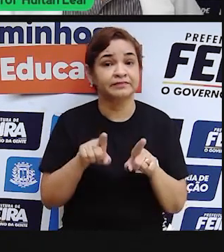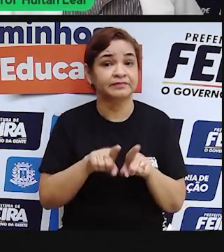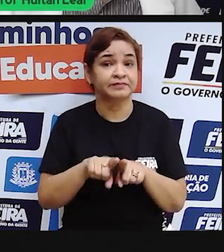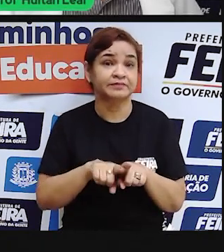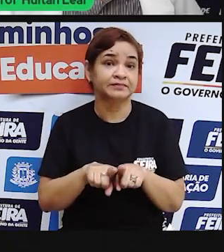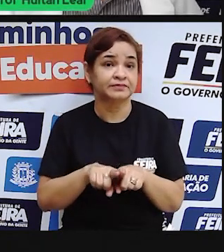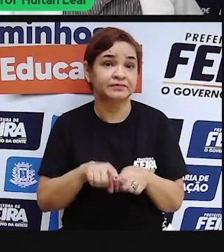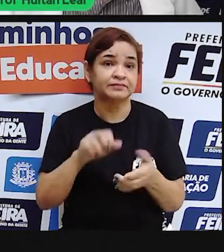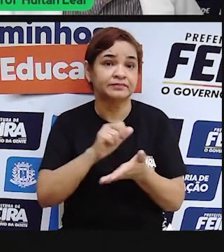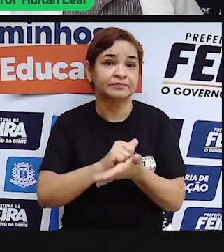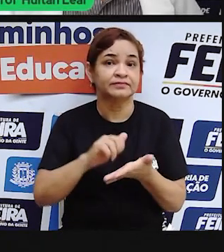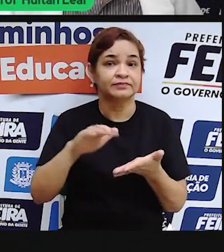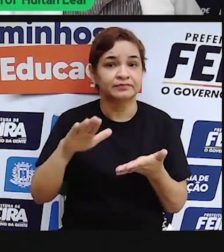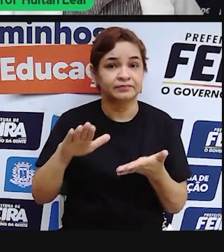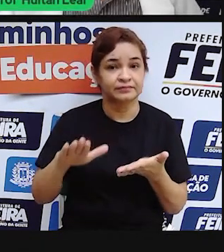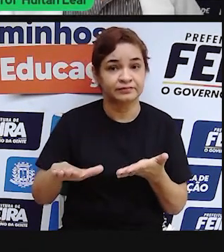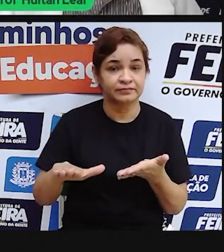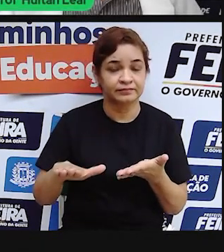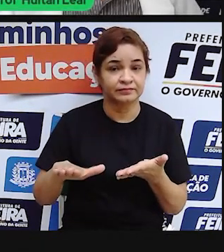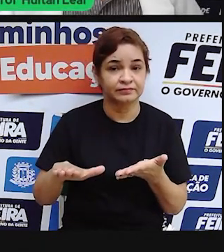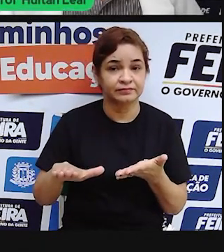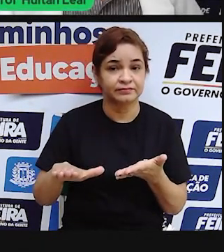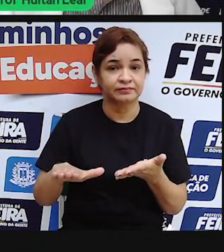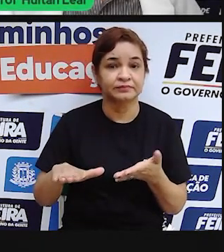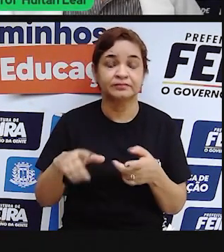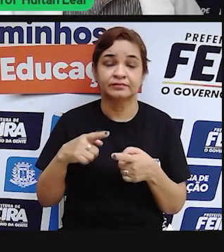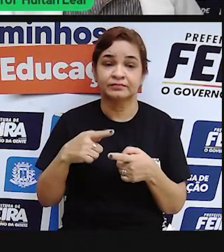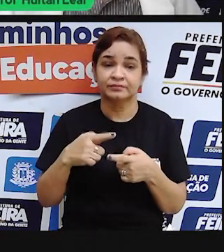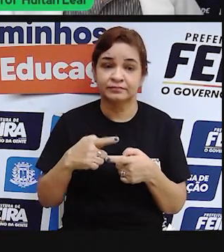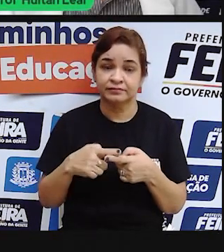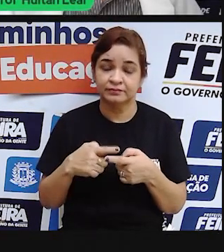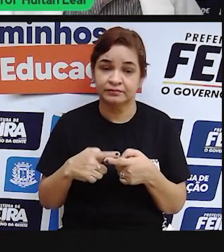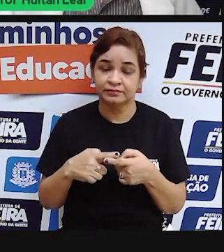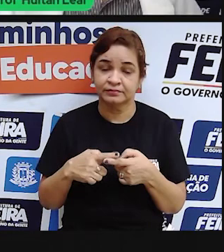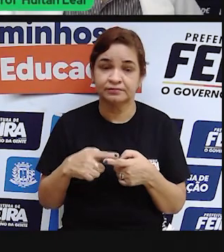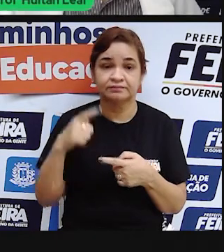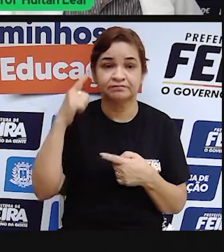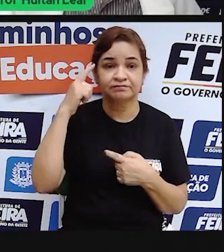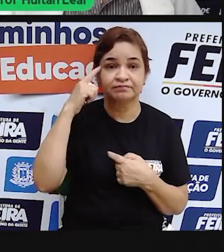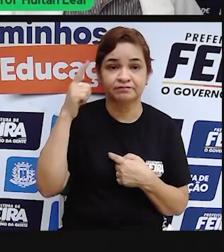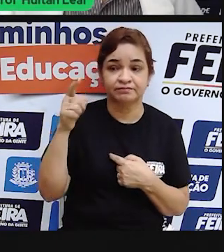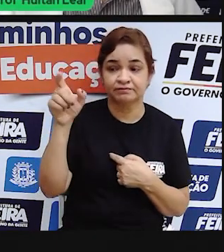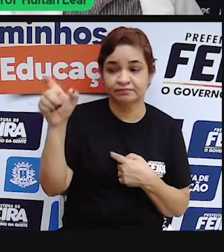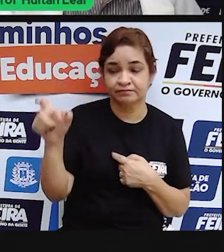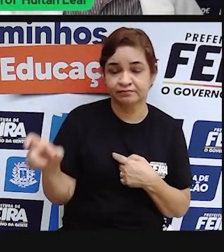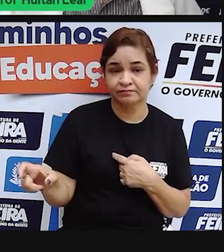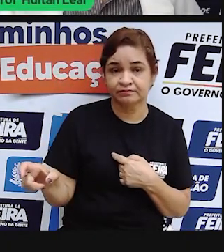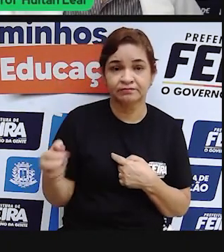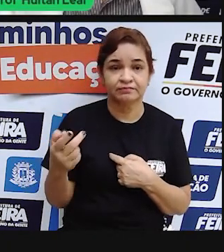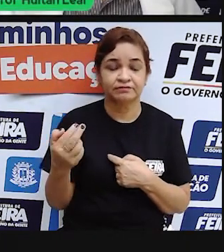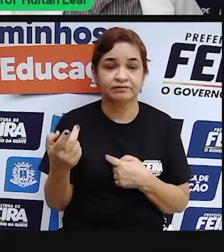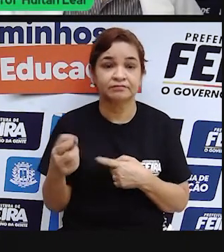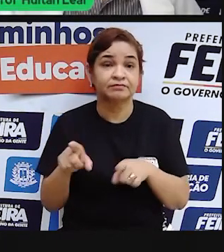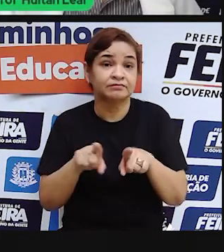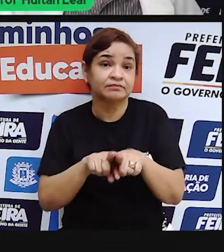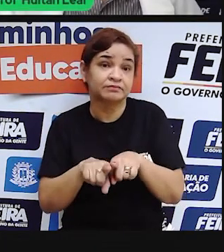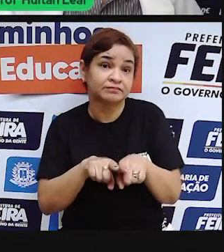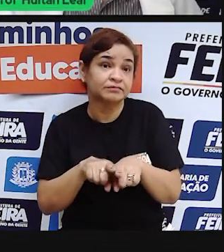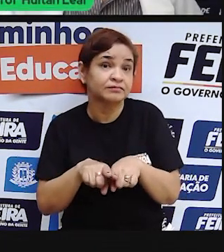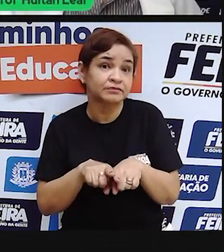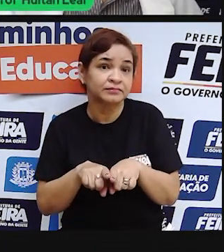traço característico de José com relação a mim, ou seja, relação de amizade, característica no sentido da